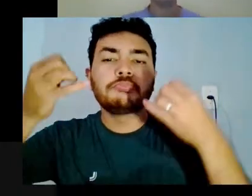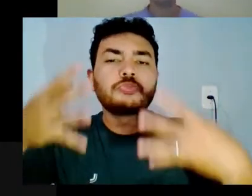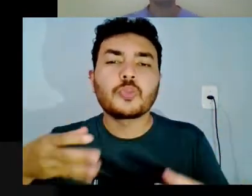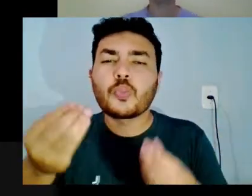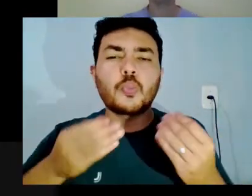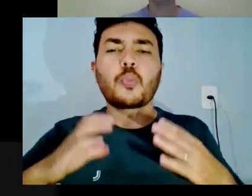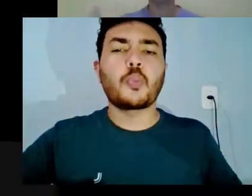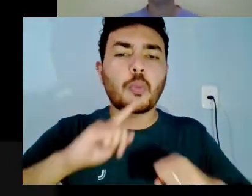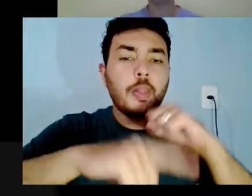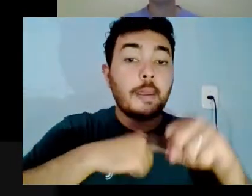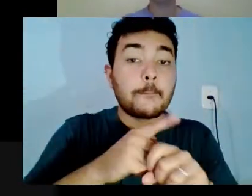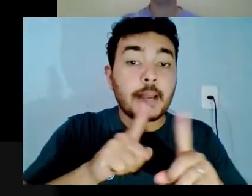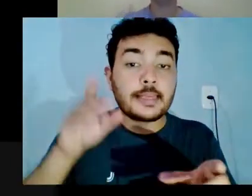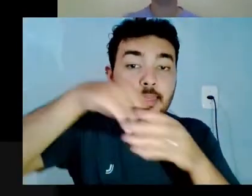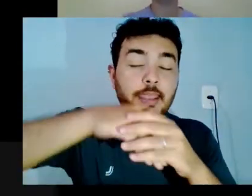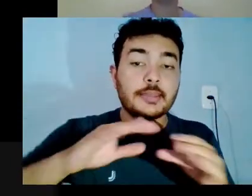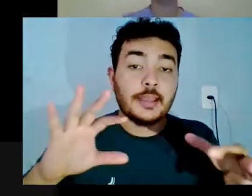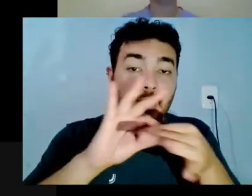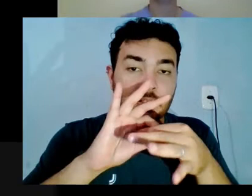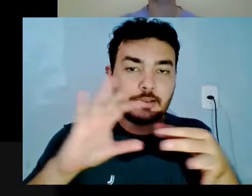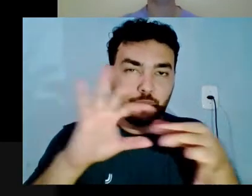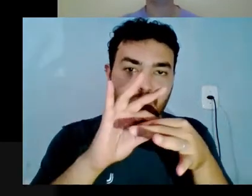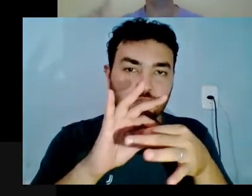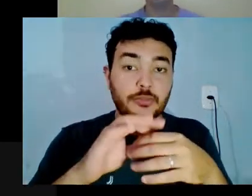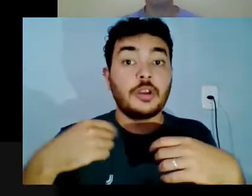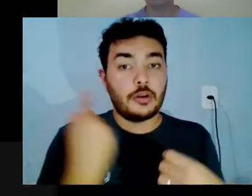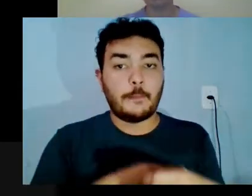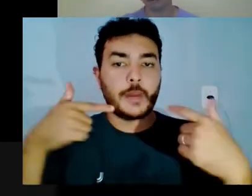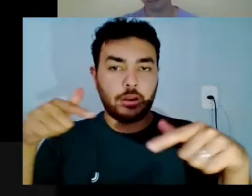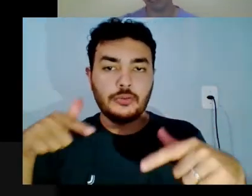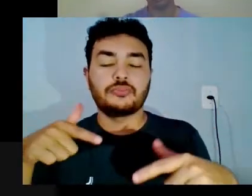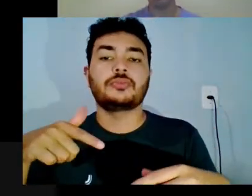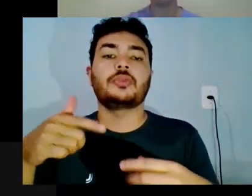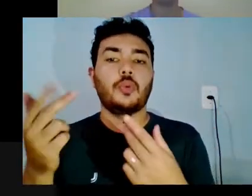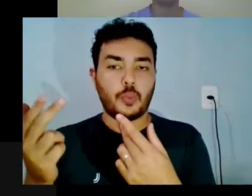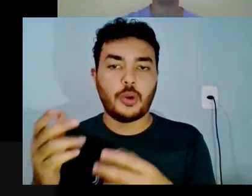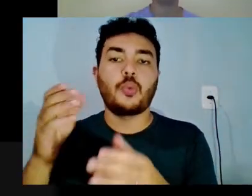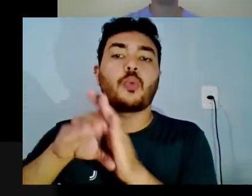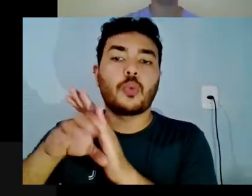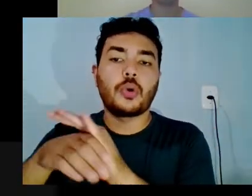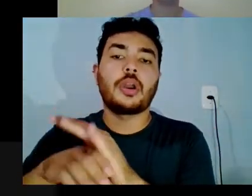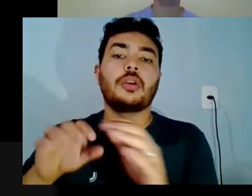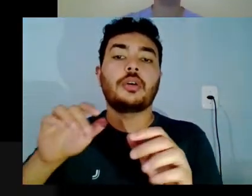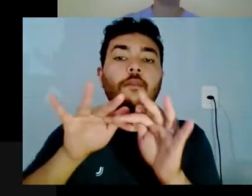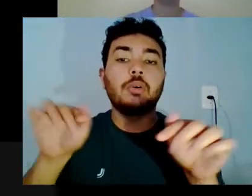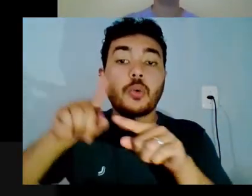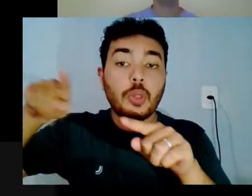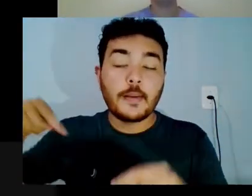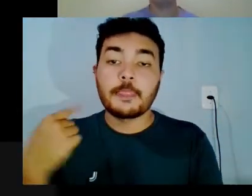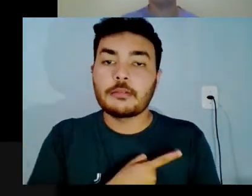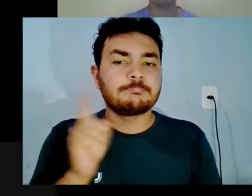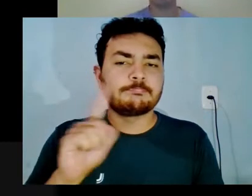na formação da ligação química. Então, a gente tem que trabalhar com esse mesmo conceito de função de onda. Nós não vamos estudar aqui a função